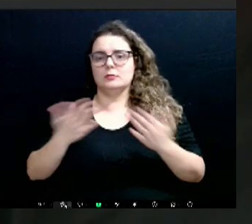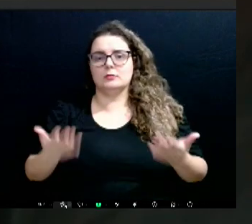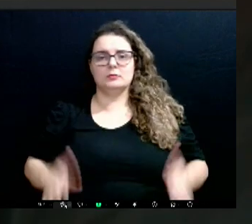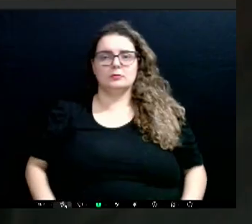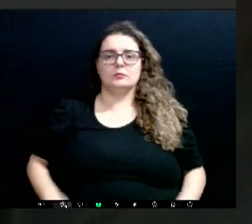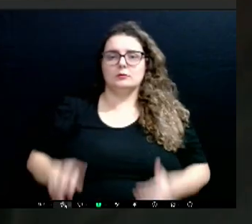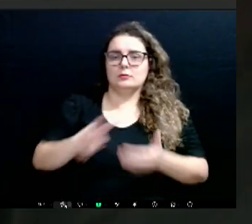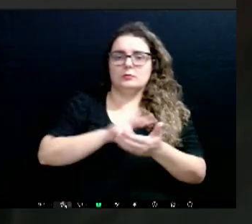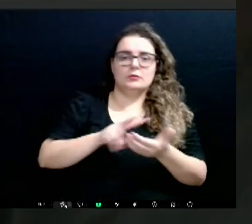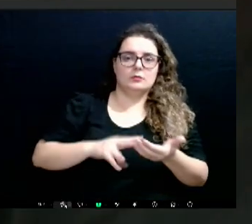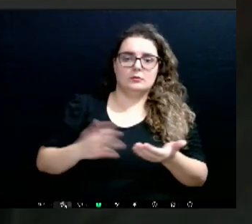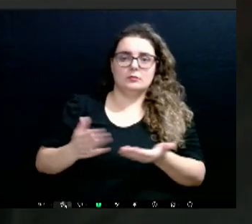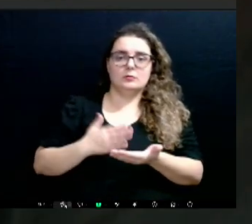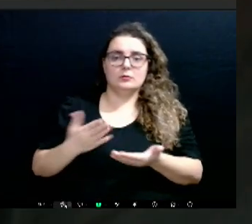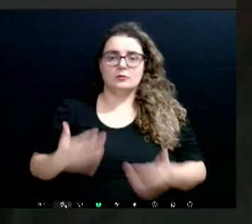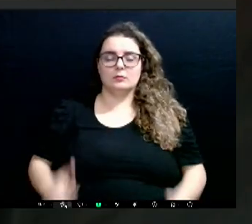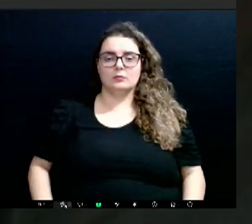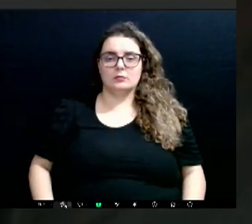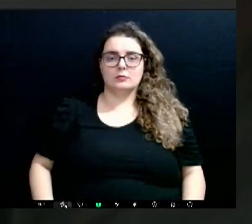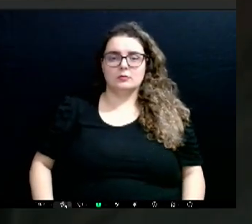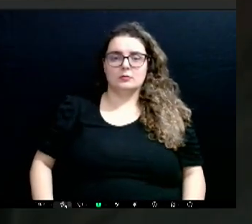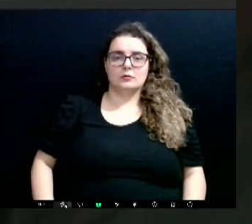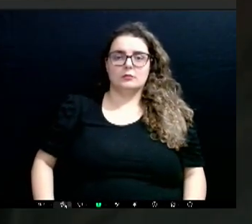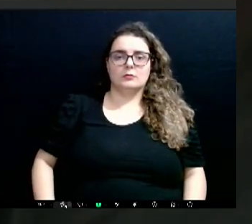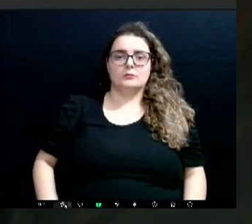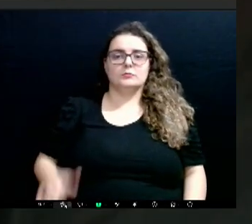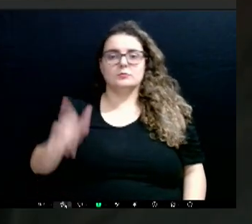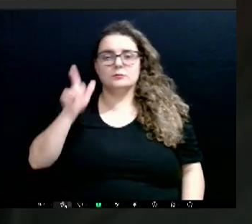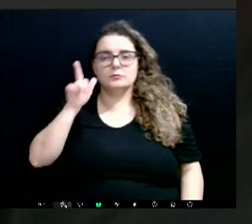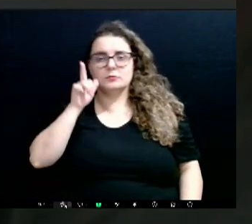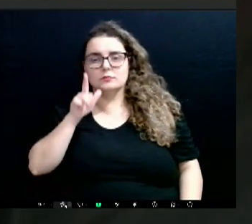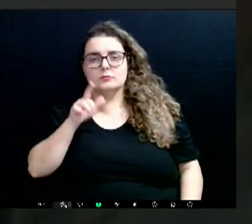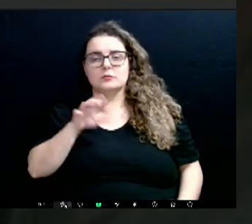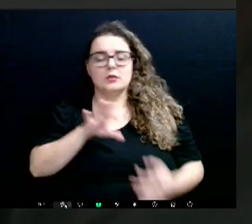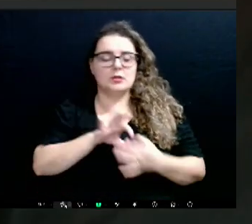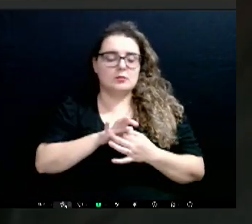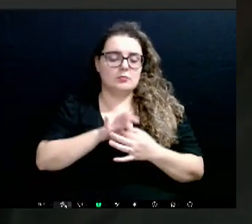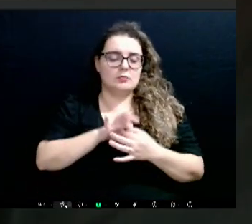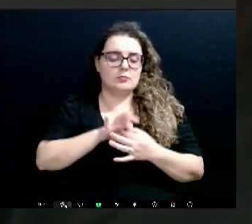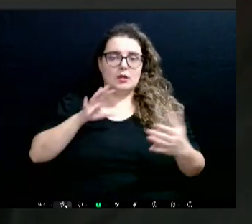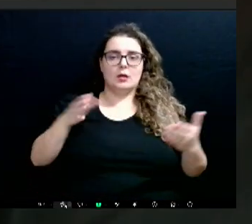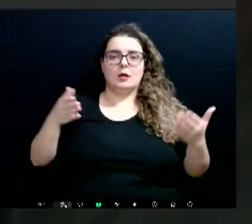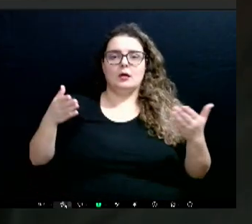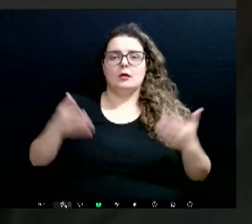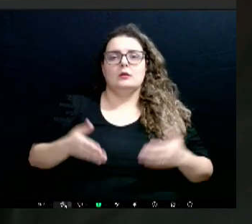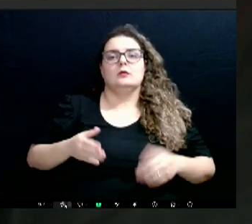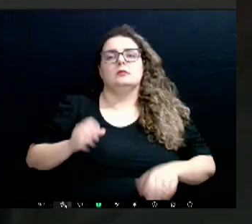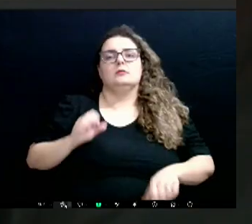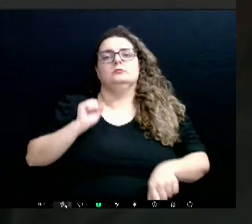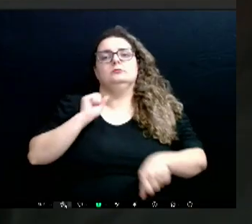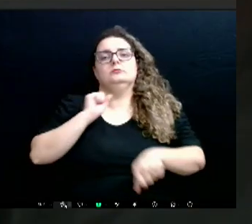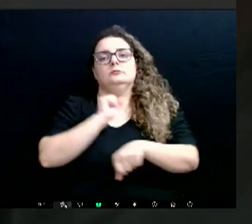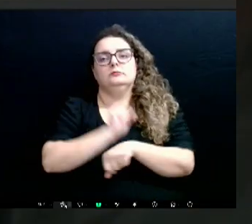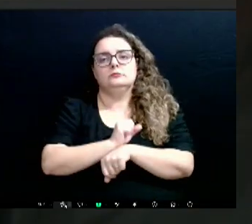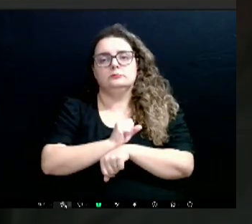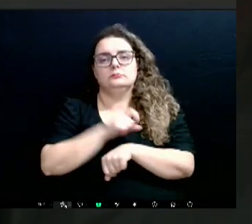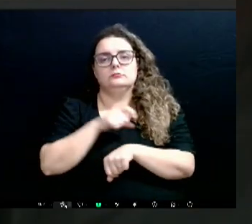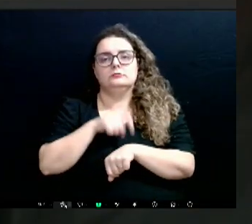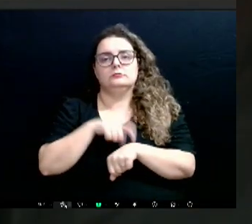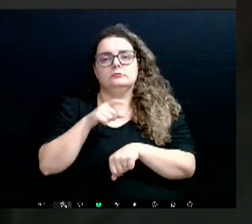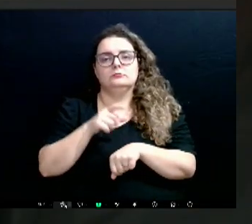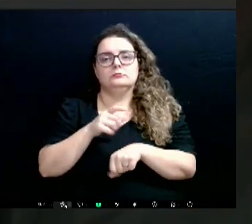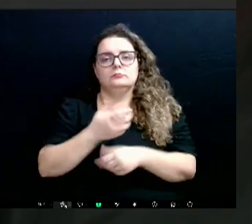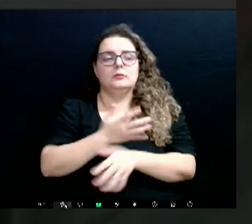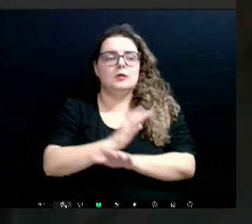não sei, você acaba conseguindo essa desconexão. Agora, basta um tempo ocioso que eu vou de